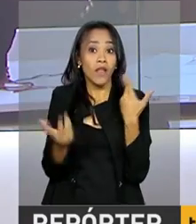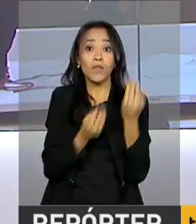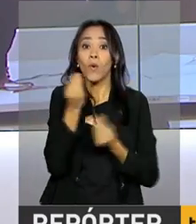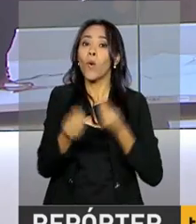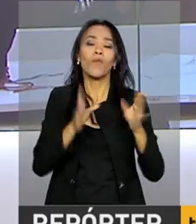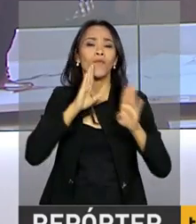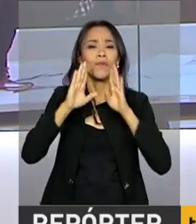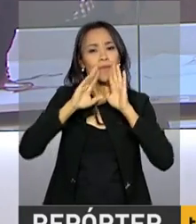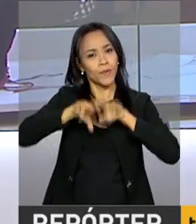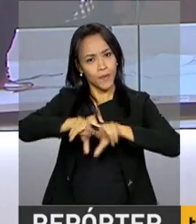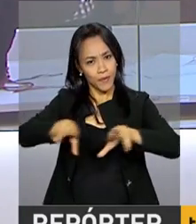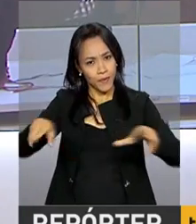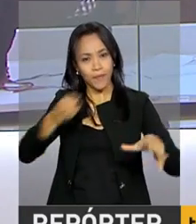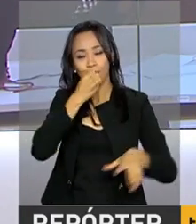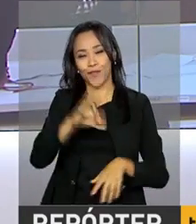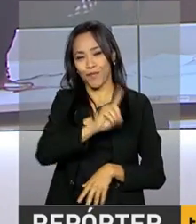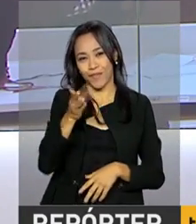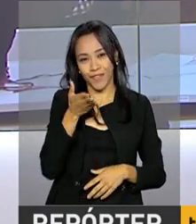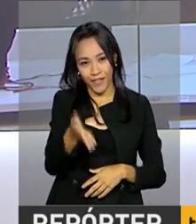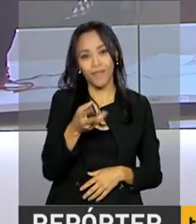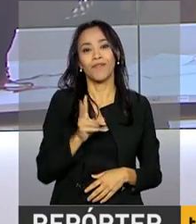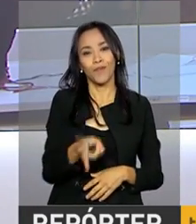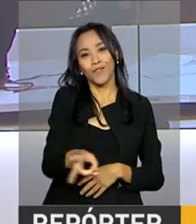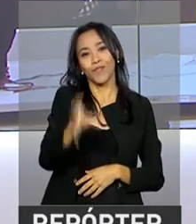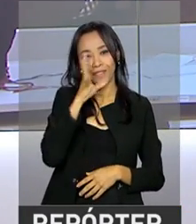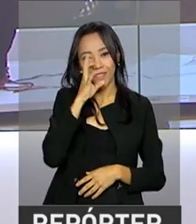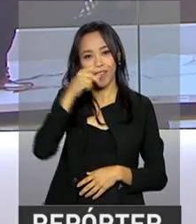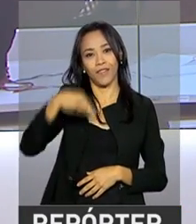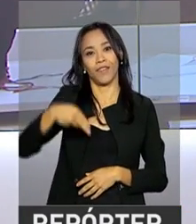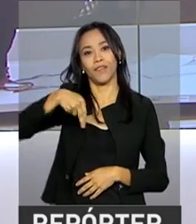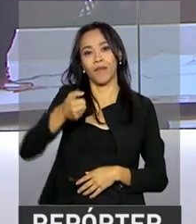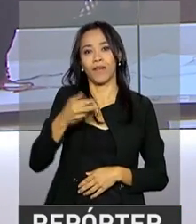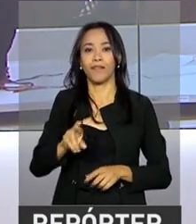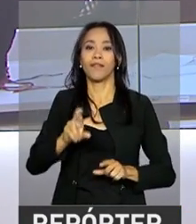novidades em nossas redes sociais. Um bom dia para você e continue